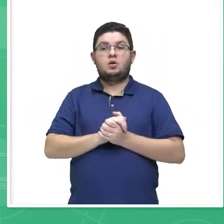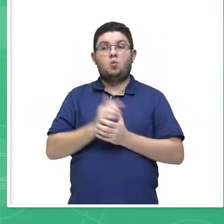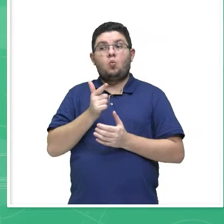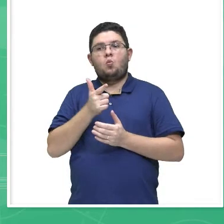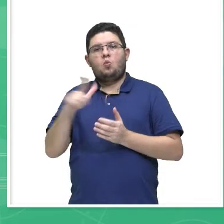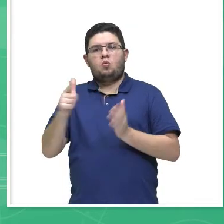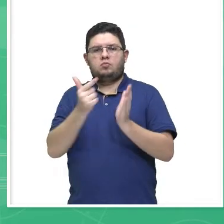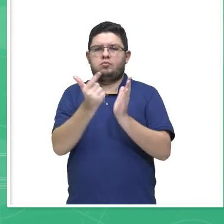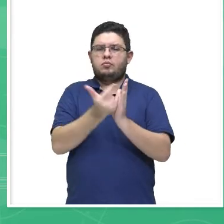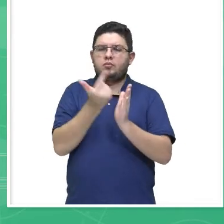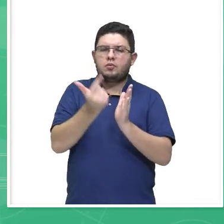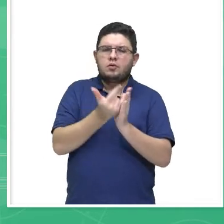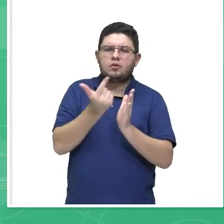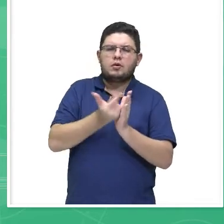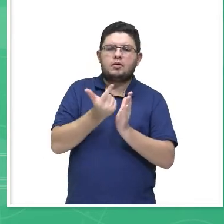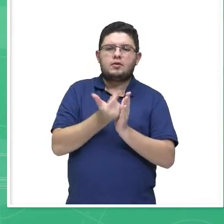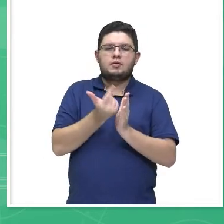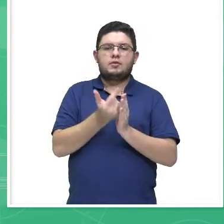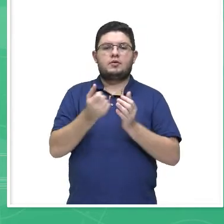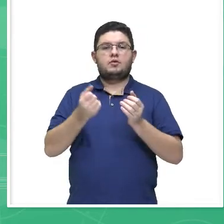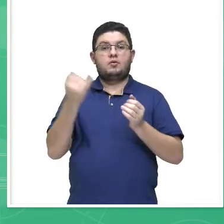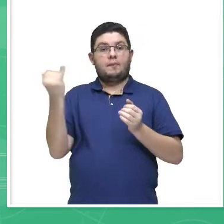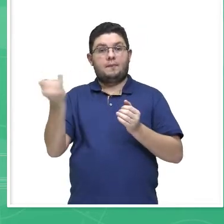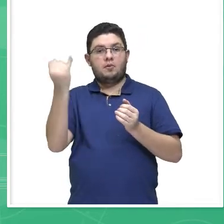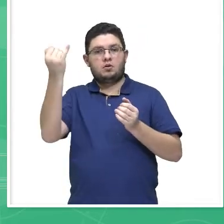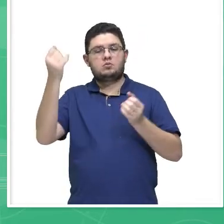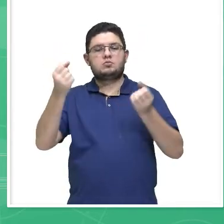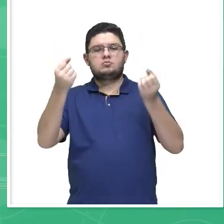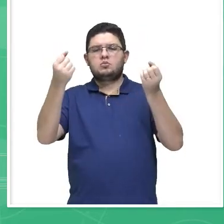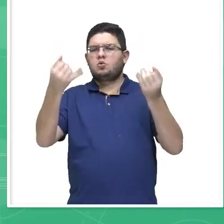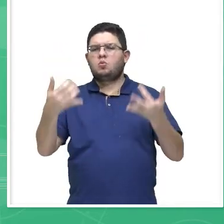importante escrita por Marx foi no ano de